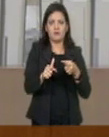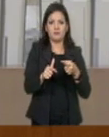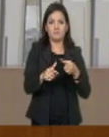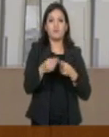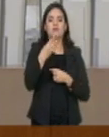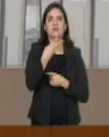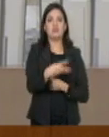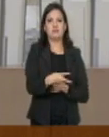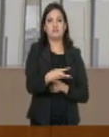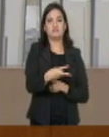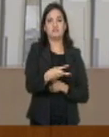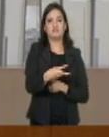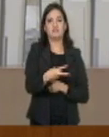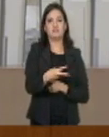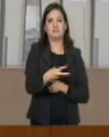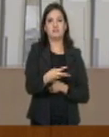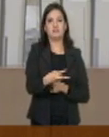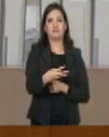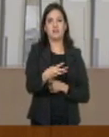354.084.